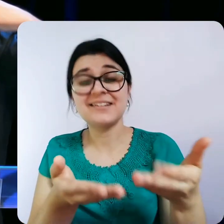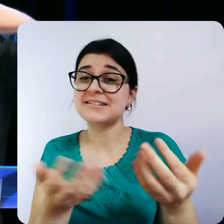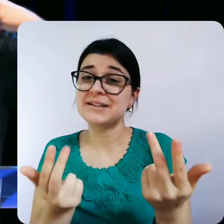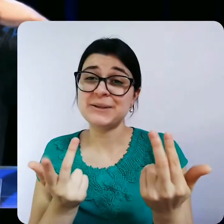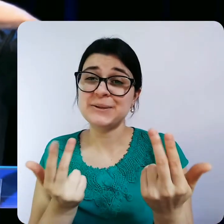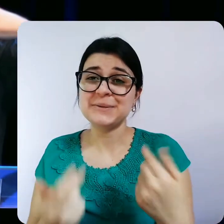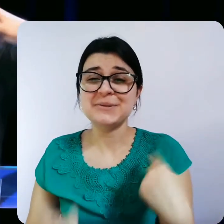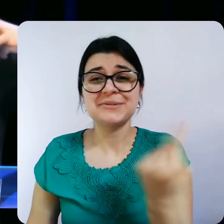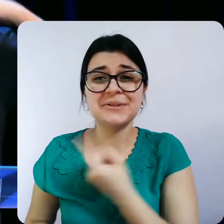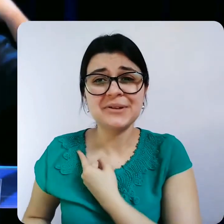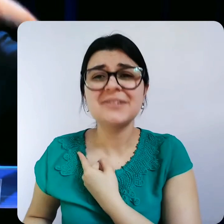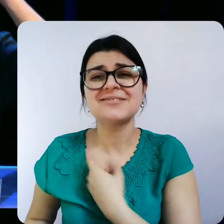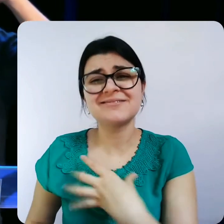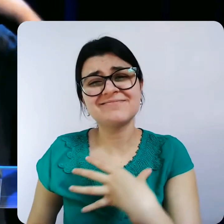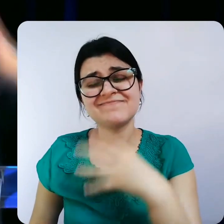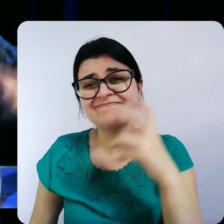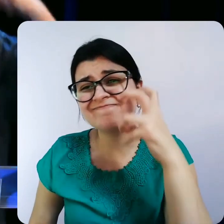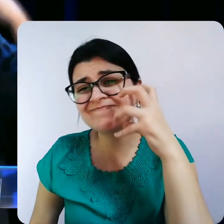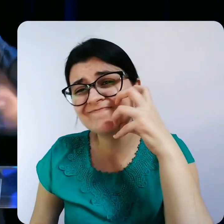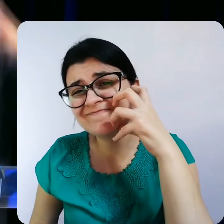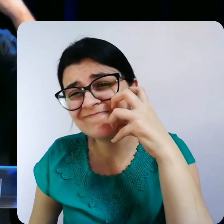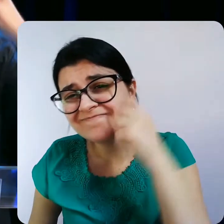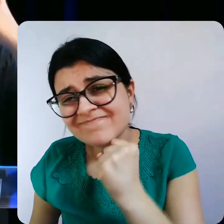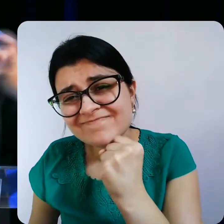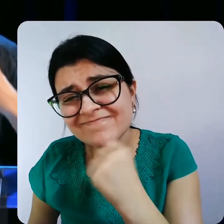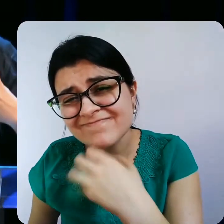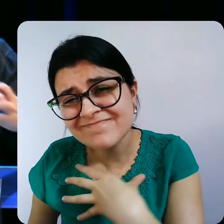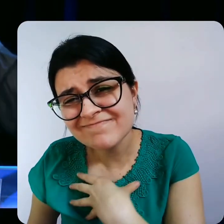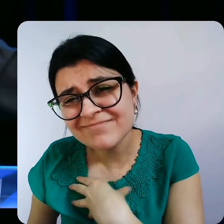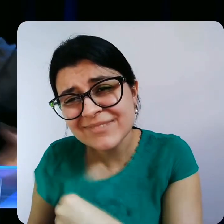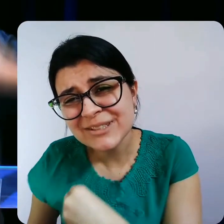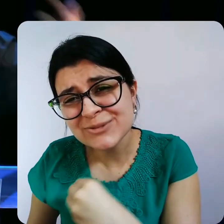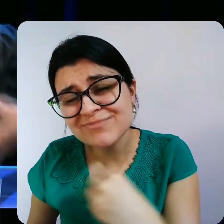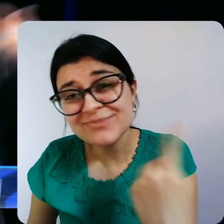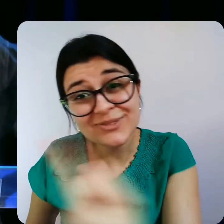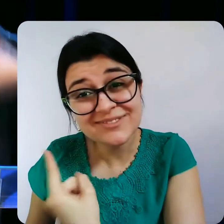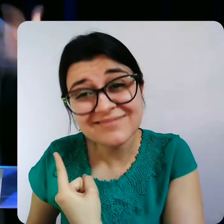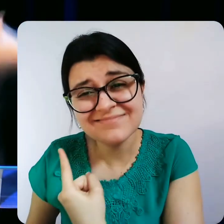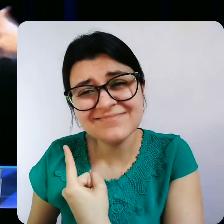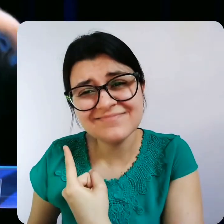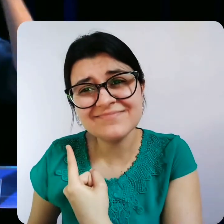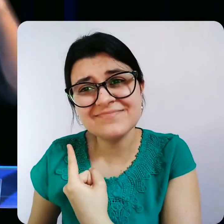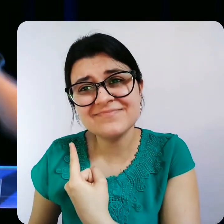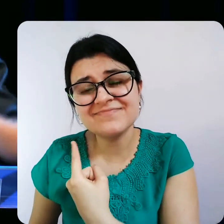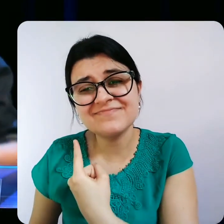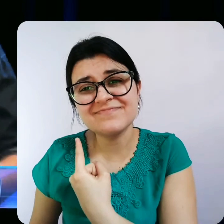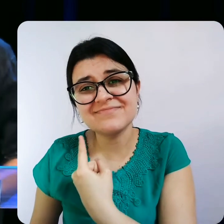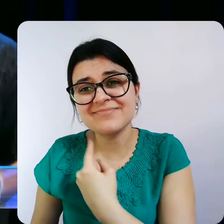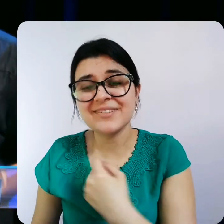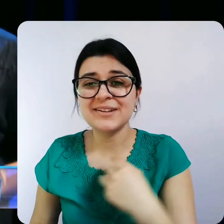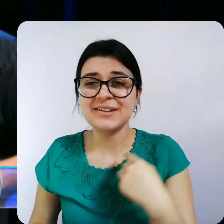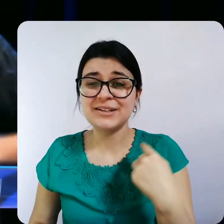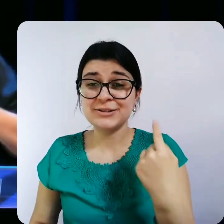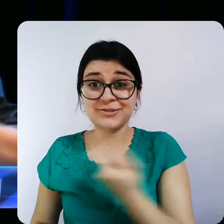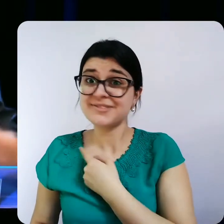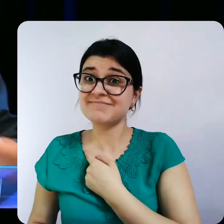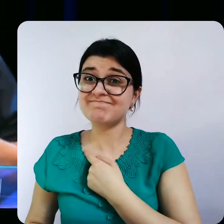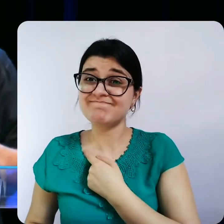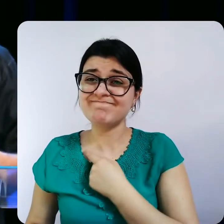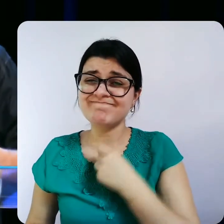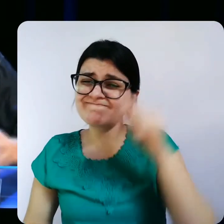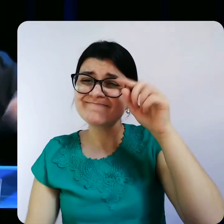nós somos adotados como filhos, a ideia de que nós somos filhos e filhas do próprio Deus, é a mola propulsora da vida cristã. A